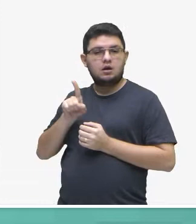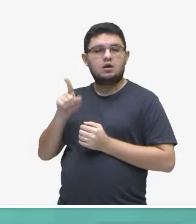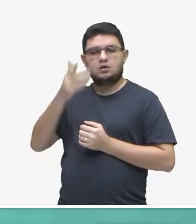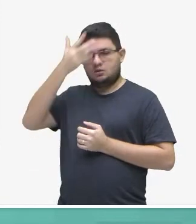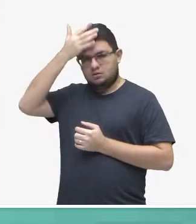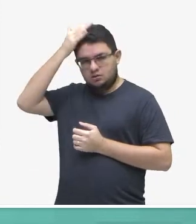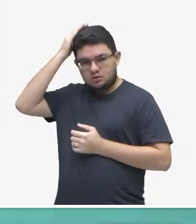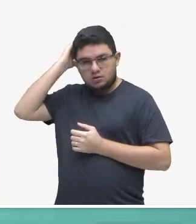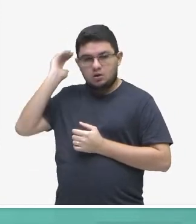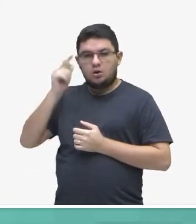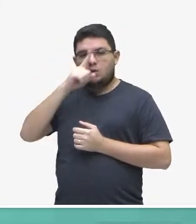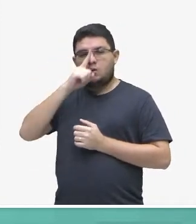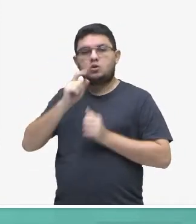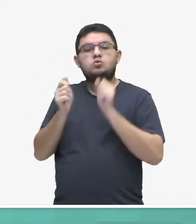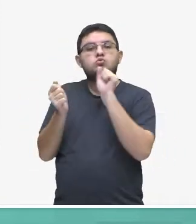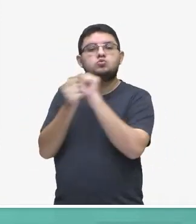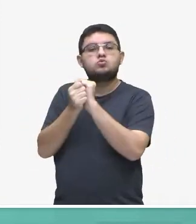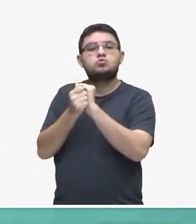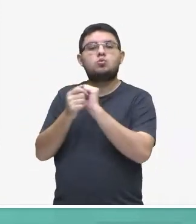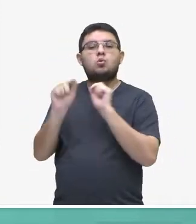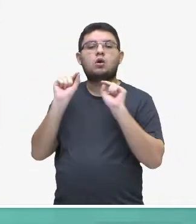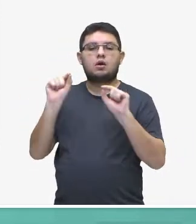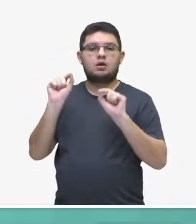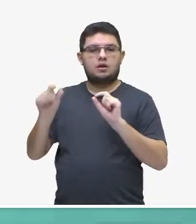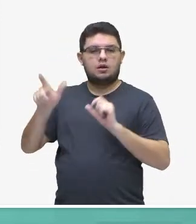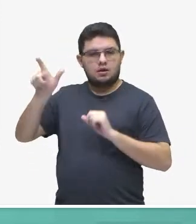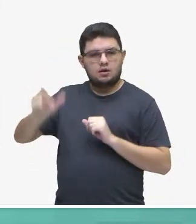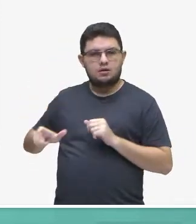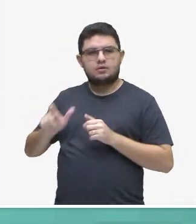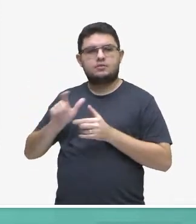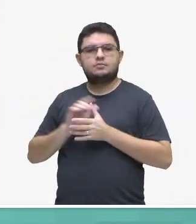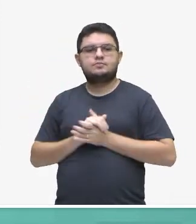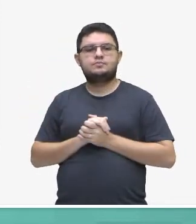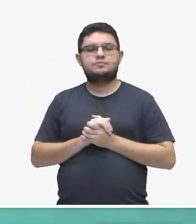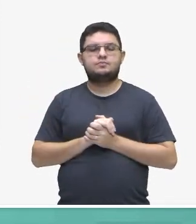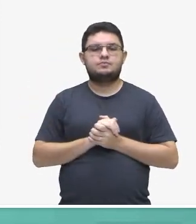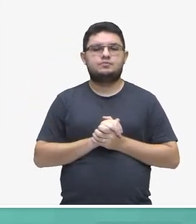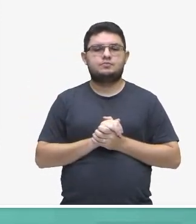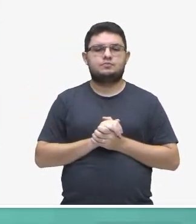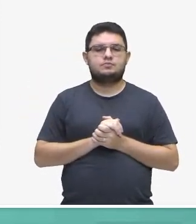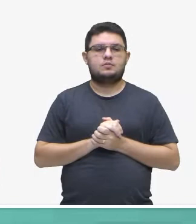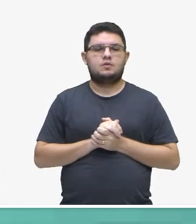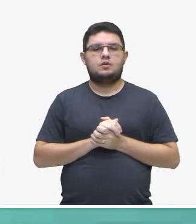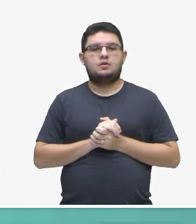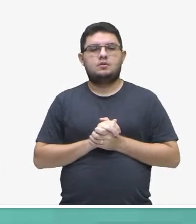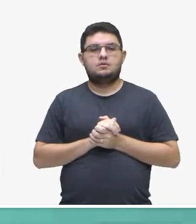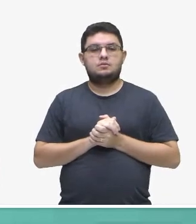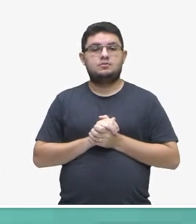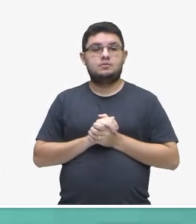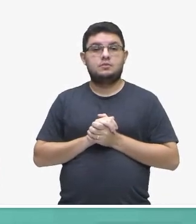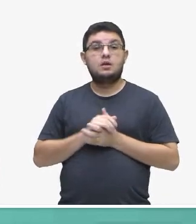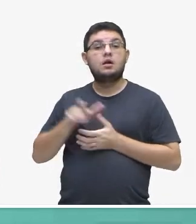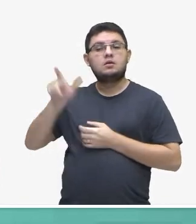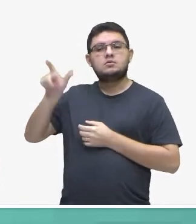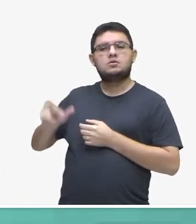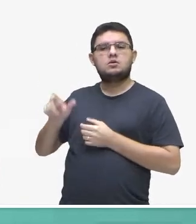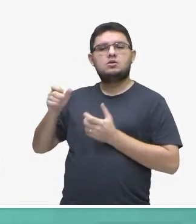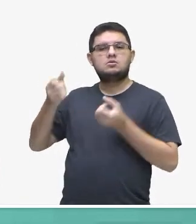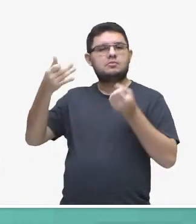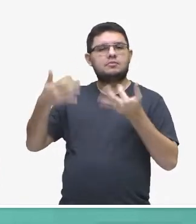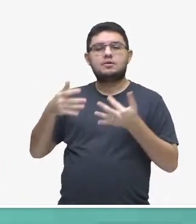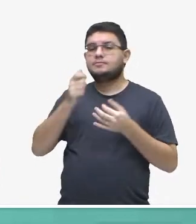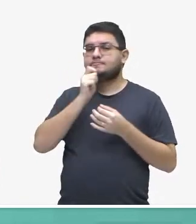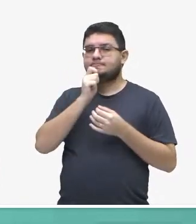ver. She is with the trainer, né? Essa pessoa que nós não comentamos muito aí, que está do lado